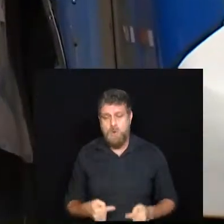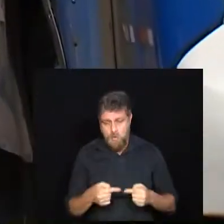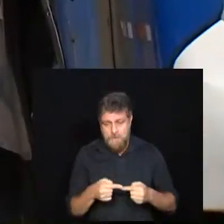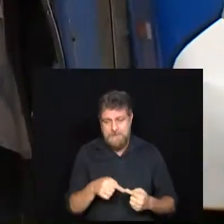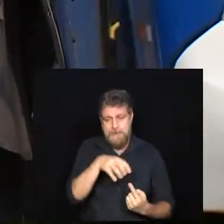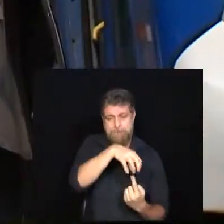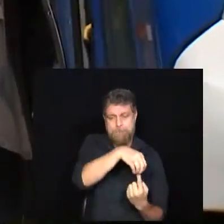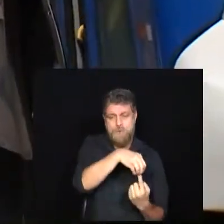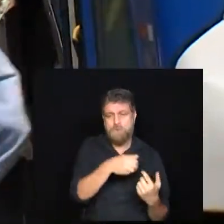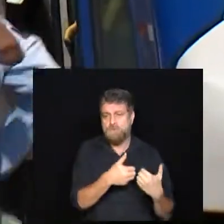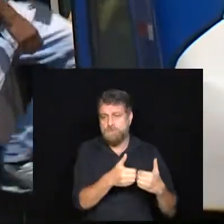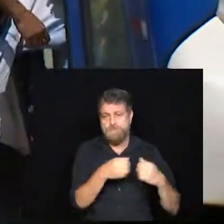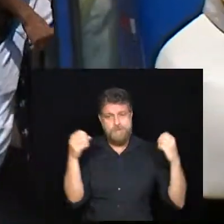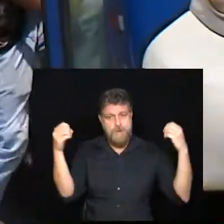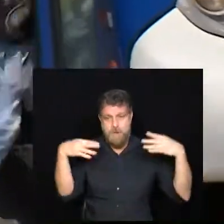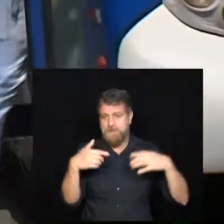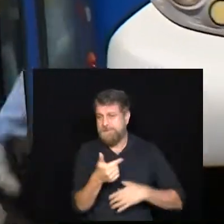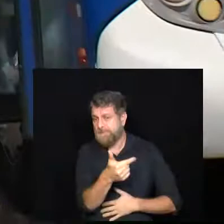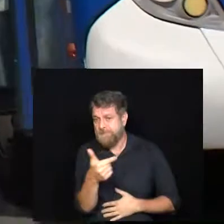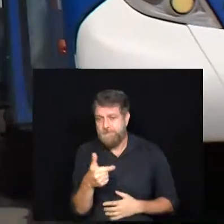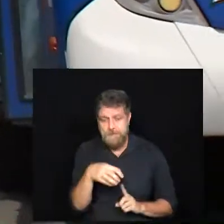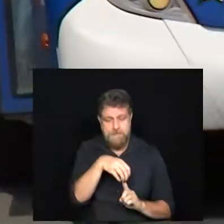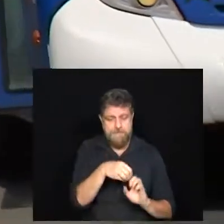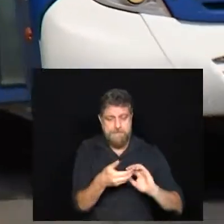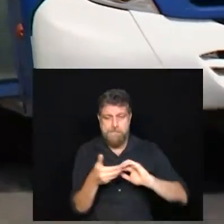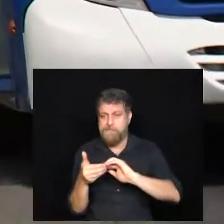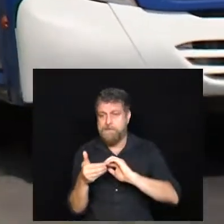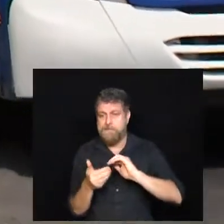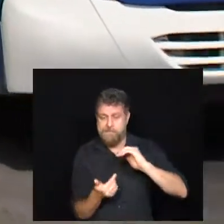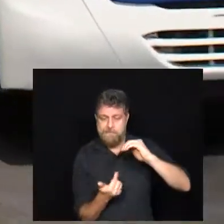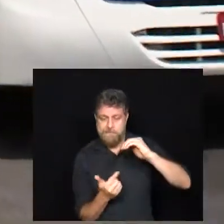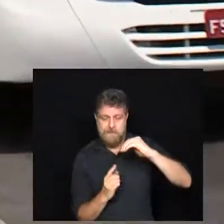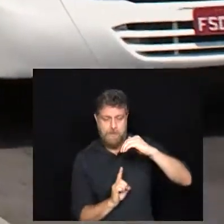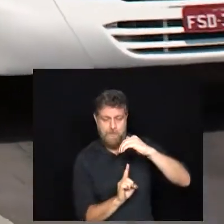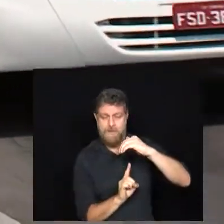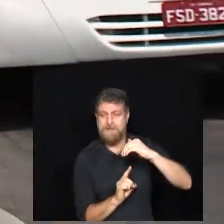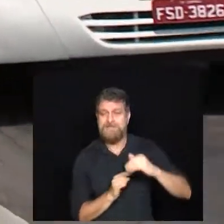ônibus. Nem iluminação, nem abrigo. A única maneira